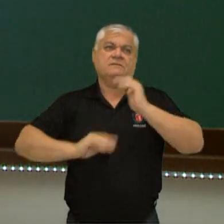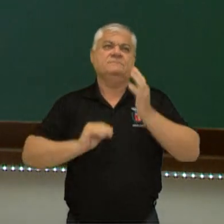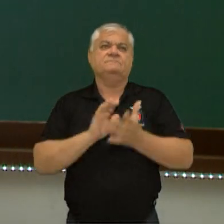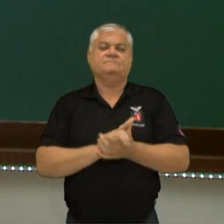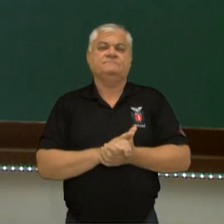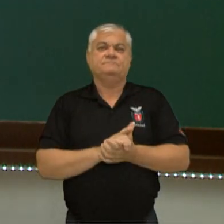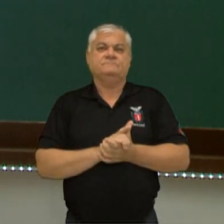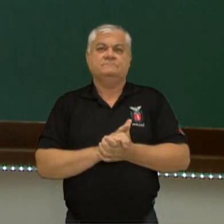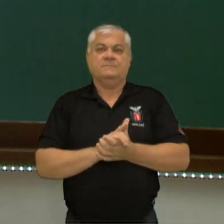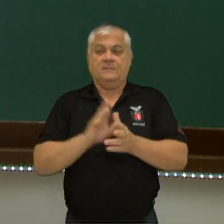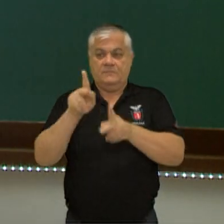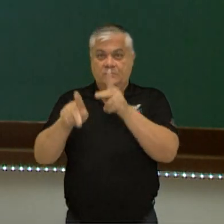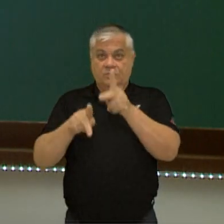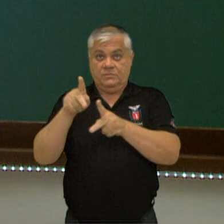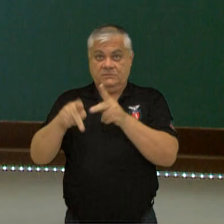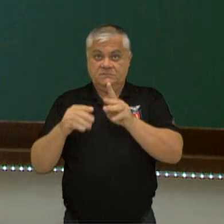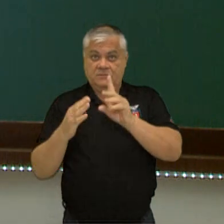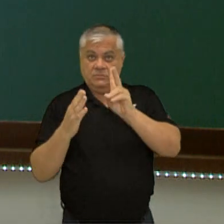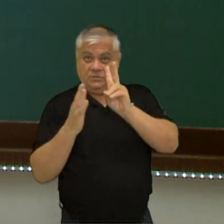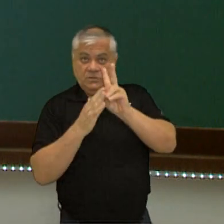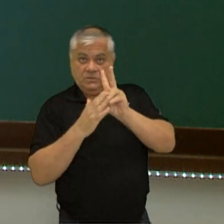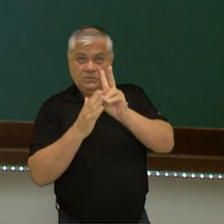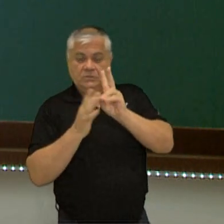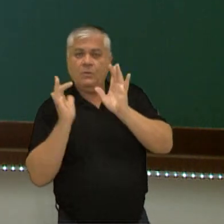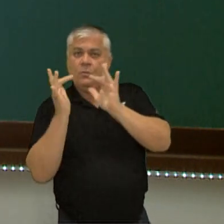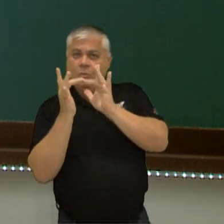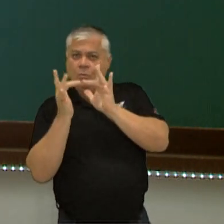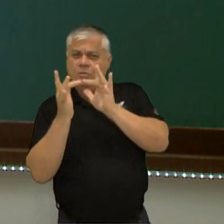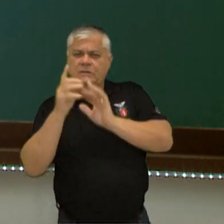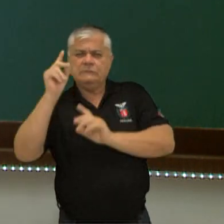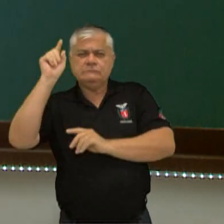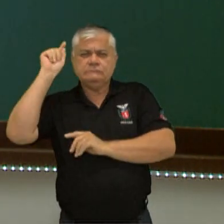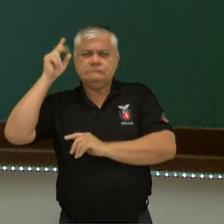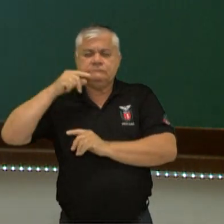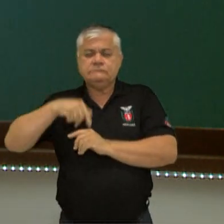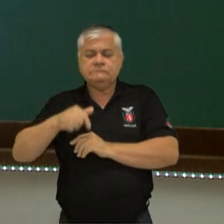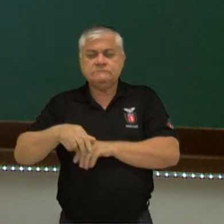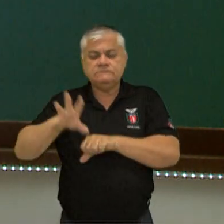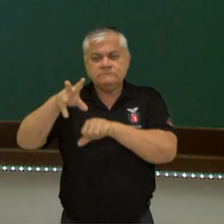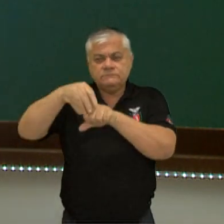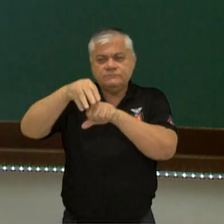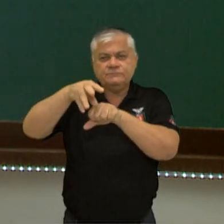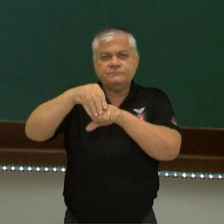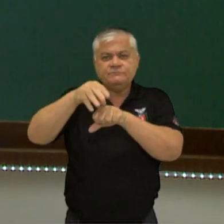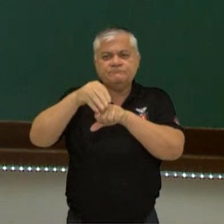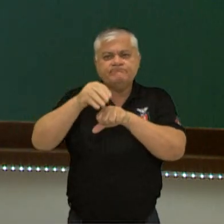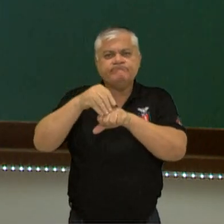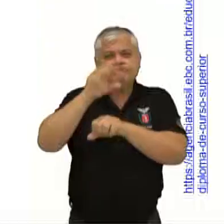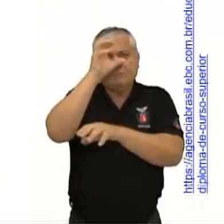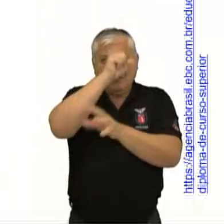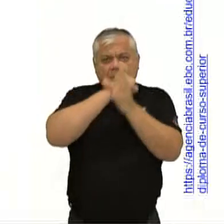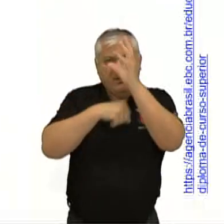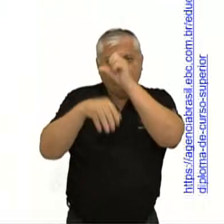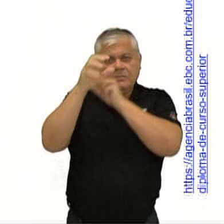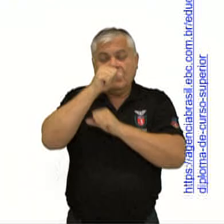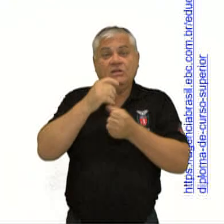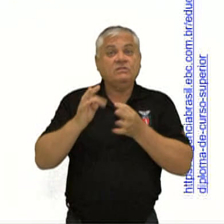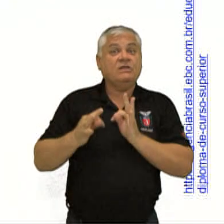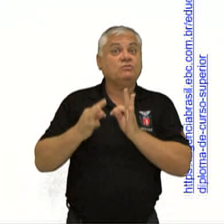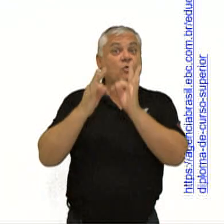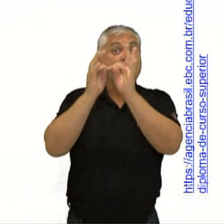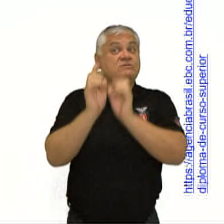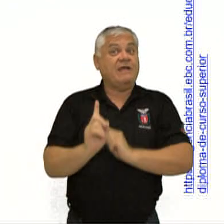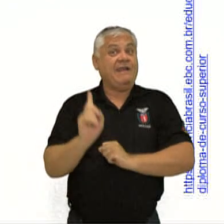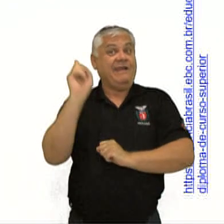Os povos indígenas, desde o contato com os colonizadores, começaram a absorver toda a tecnologia trazida lá do